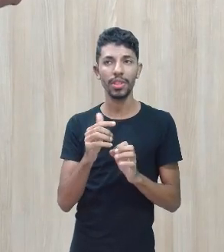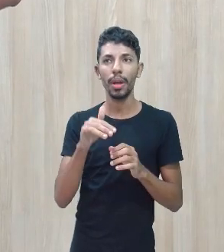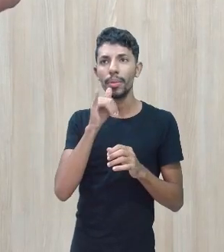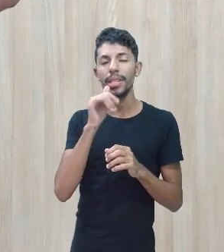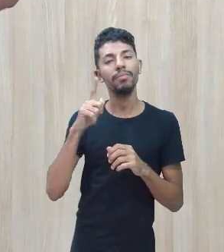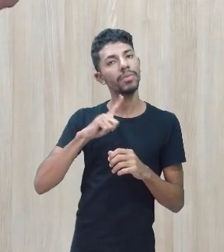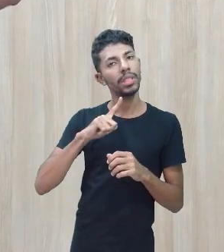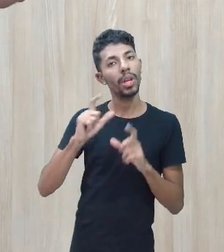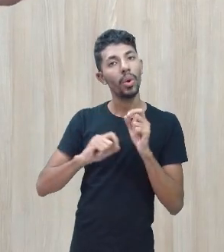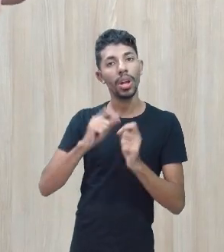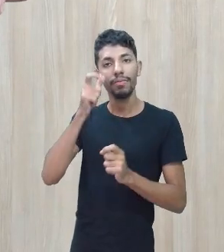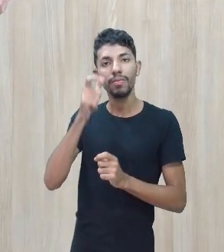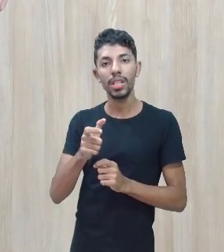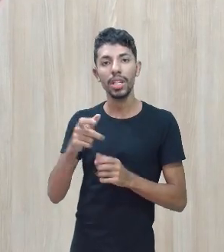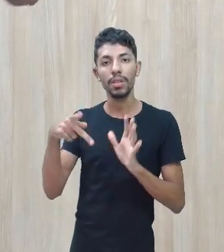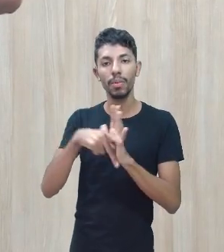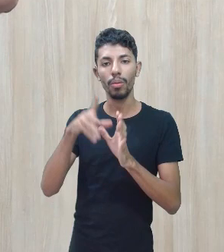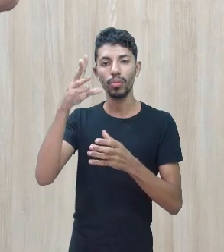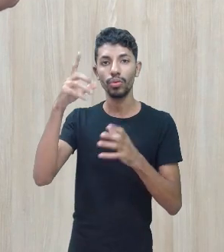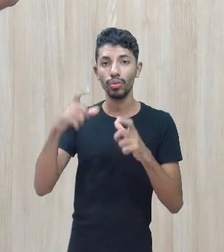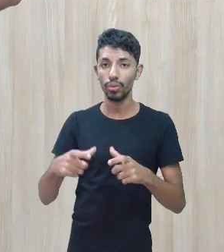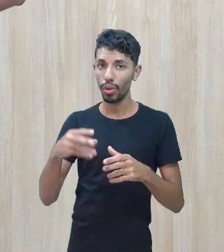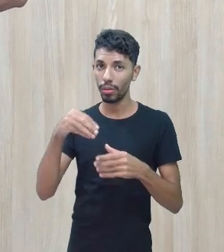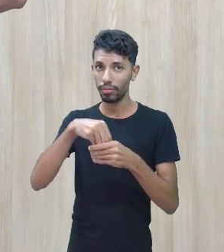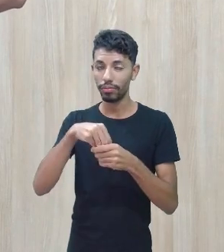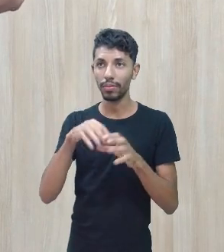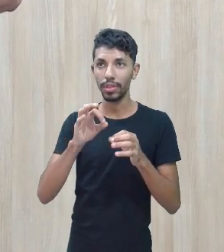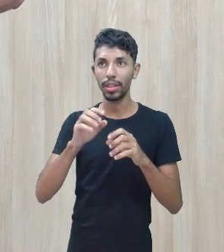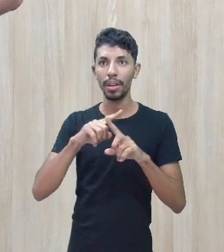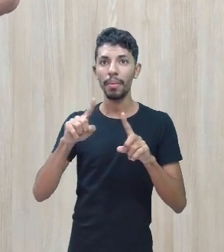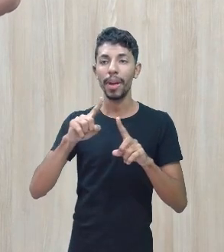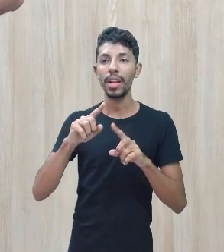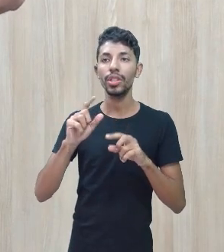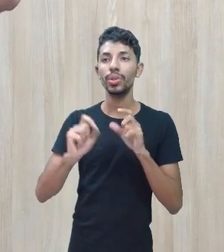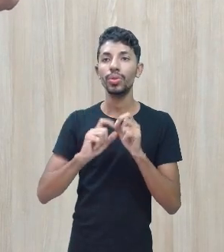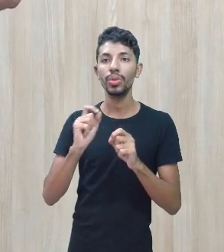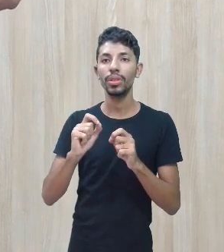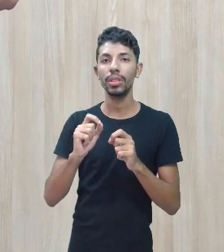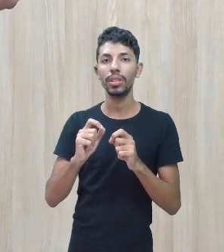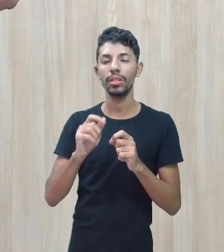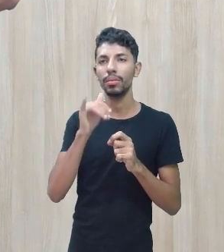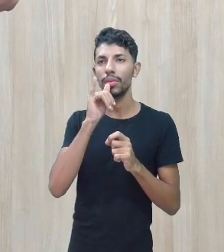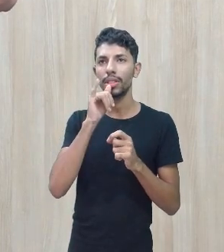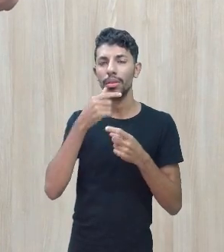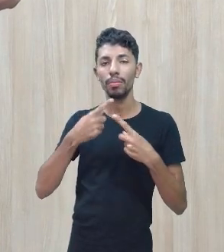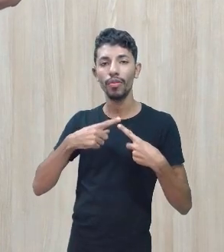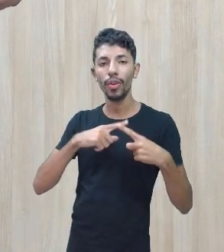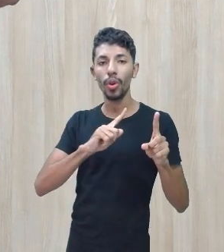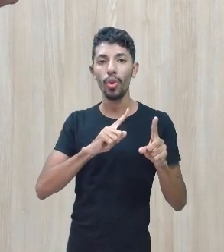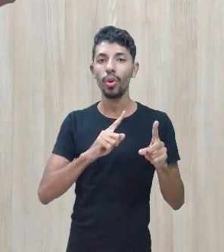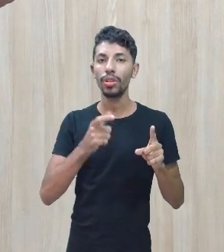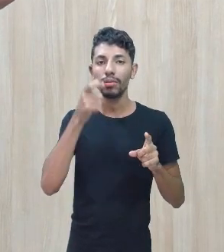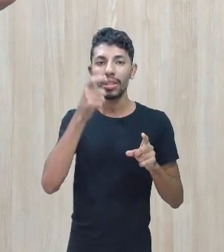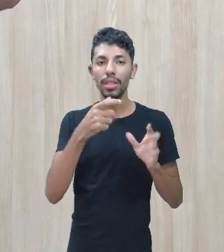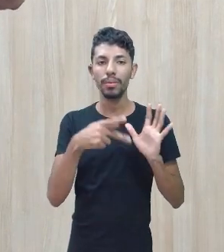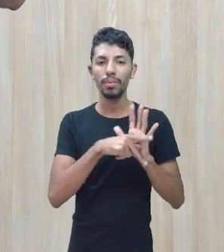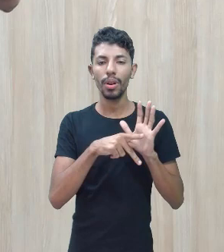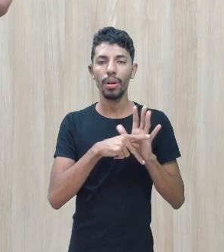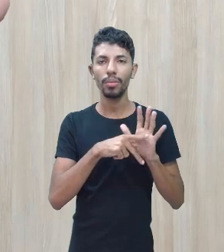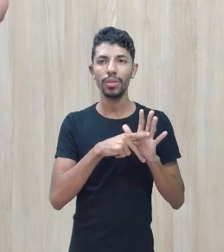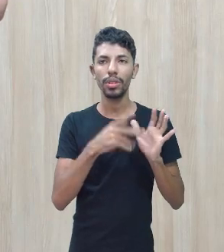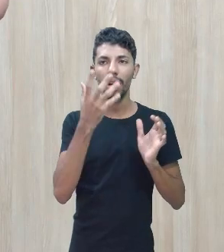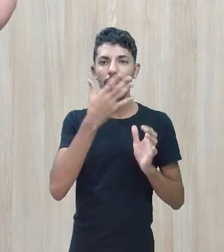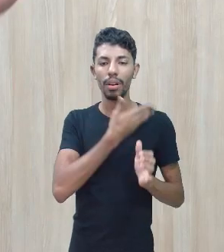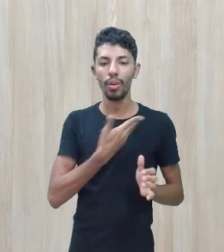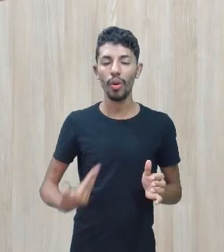interesses locais, né, que de algum modo, né, se levantaram contra os interesses da coroa portuguesa. E aí algumas vezes se falou